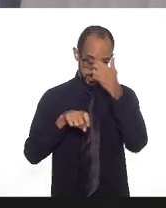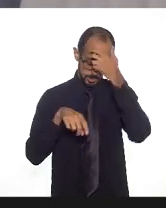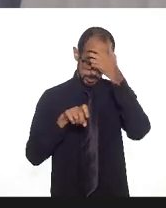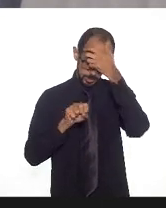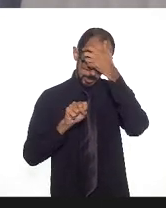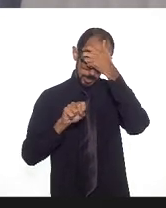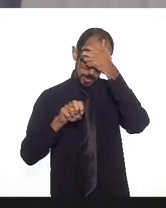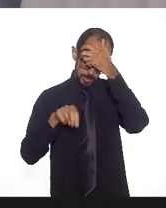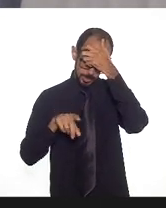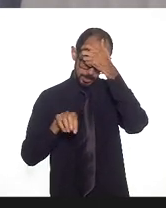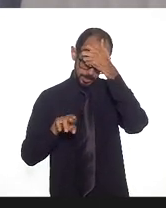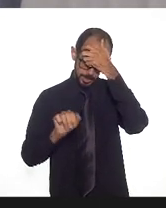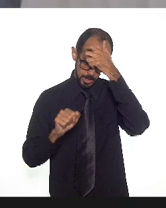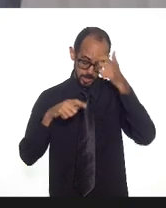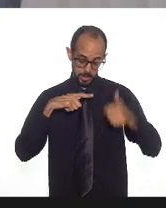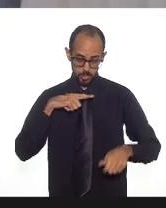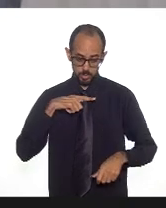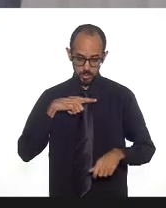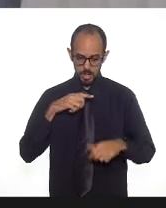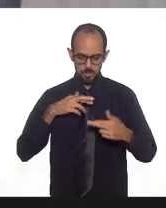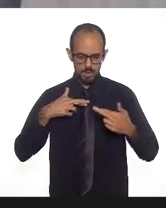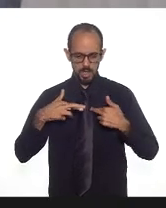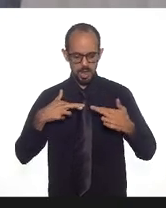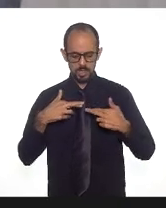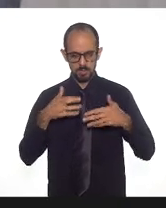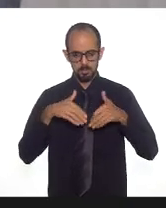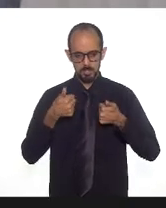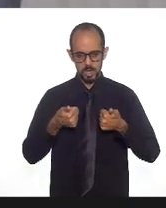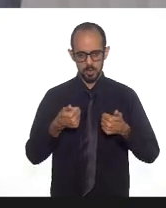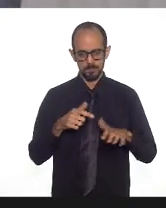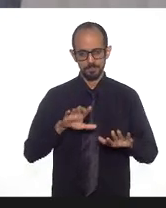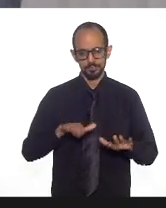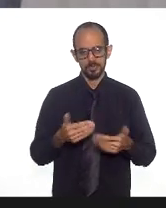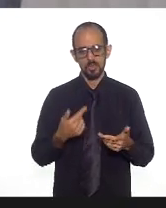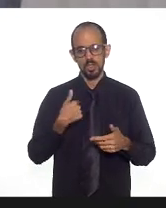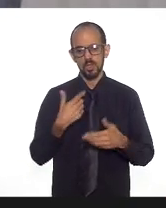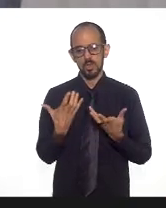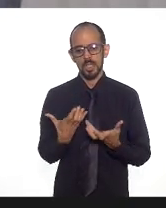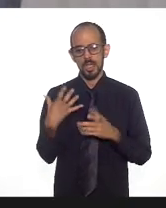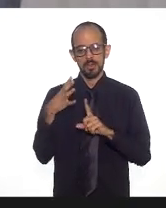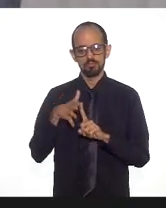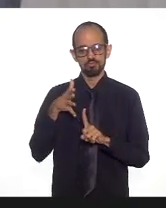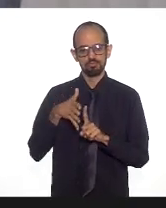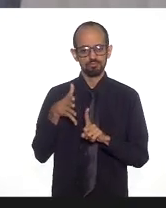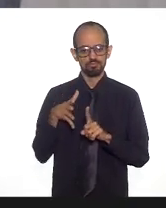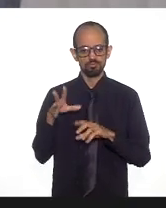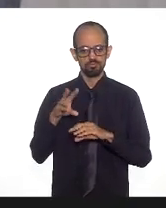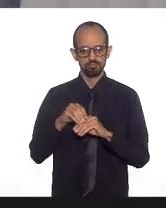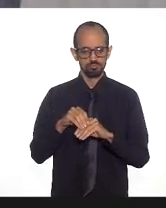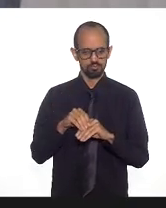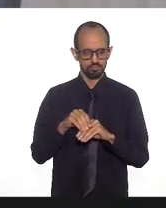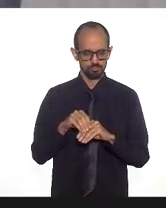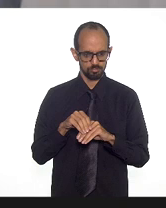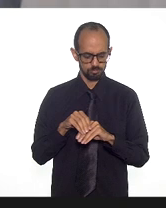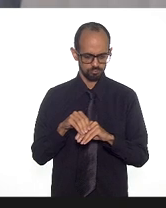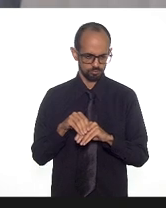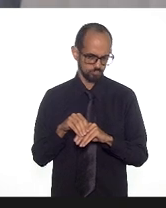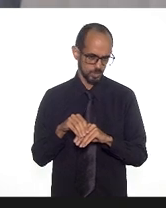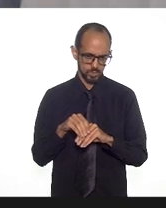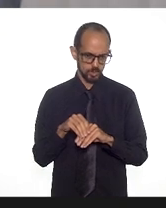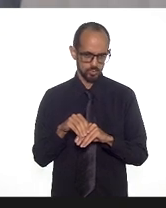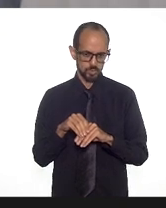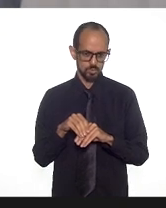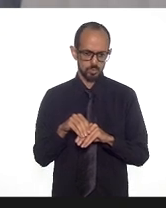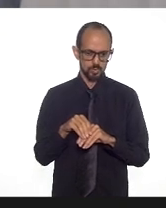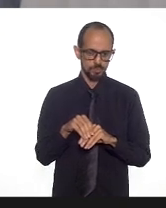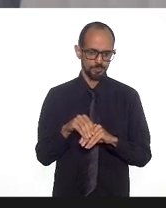relacionamento um pouco maior. Bom, eu só tenho aqui rapidamente a colocar poucas palavras.